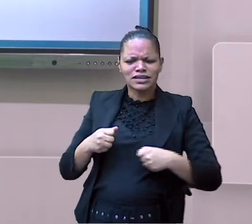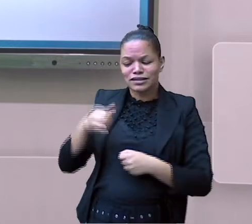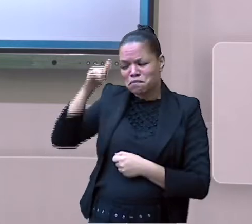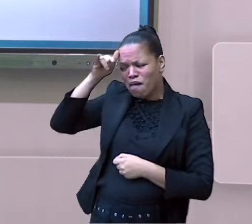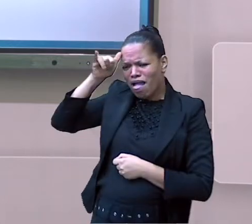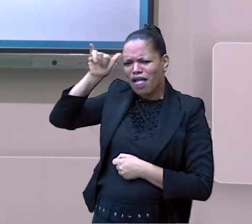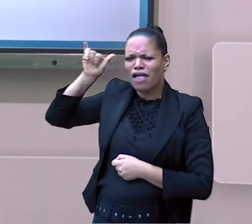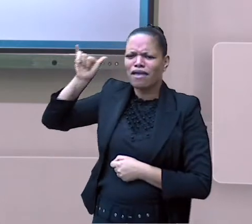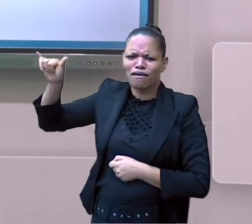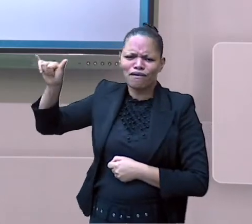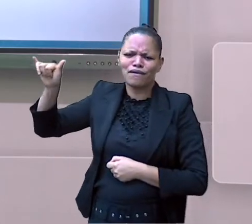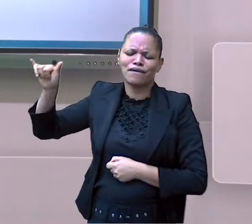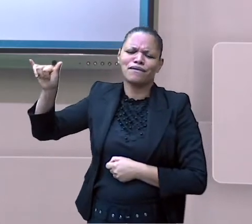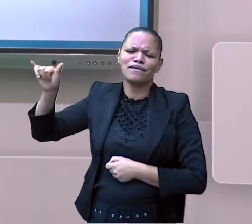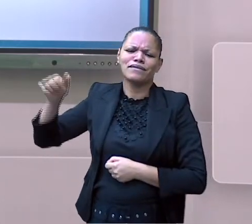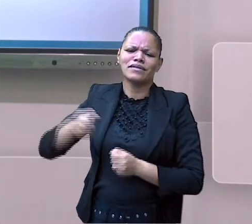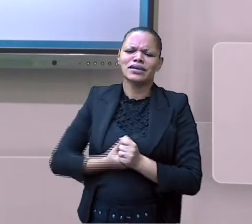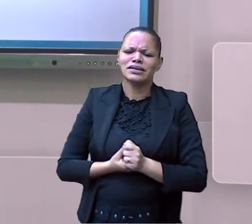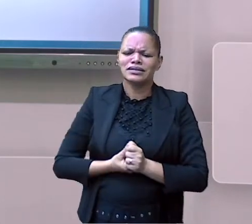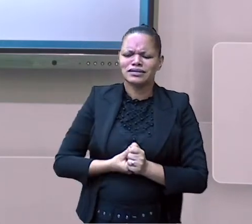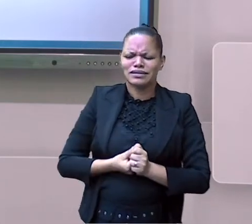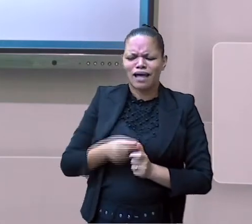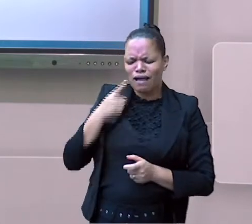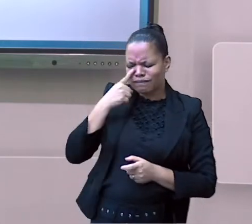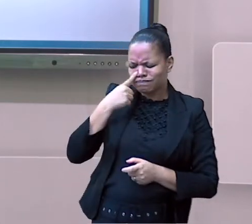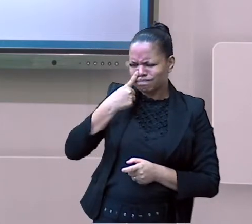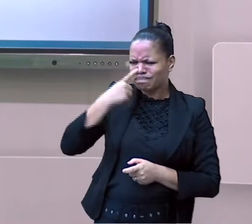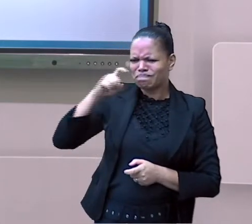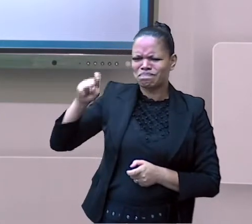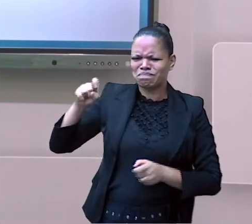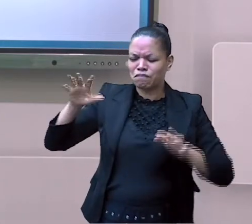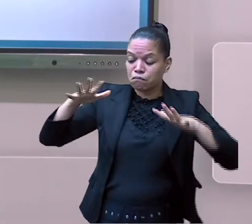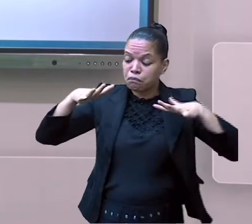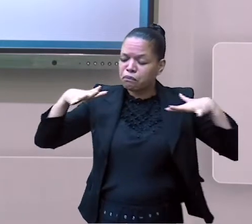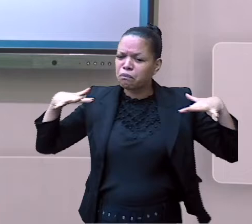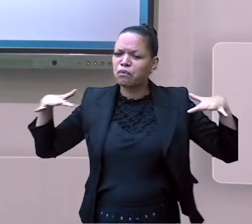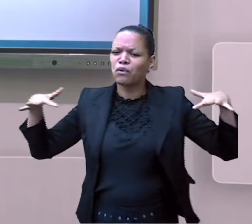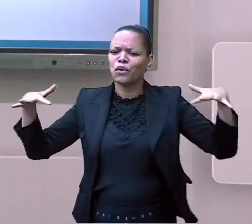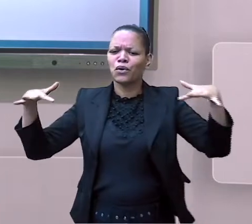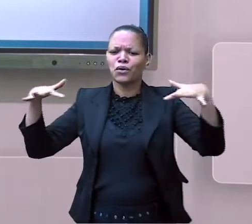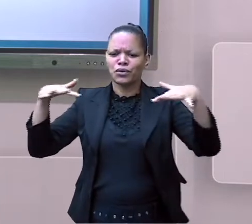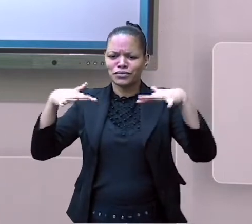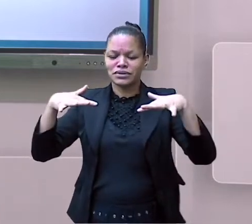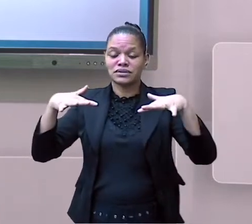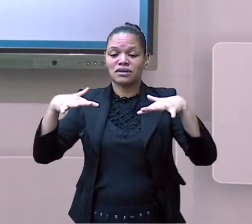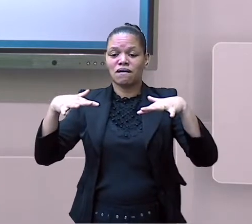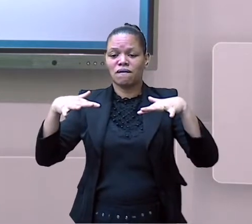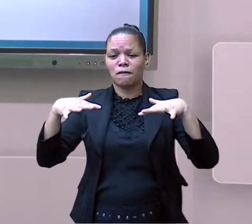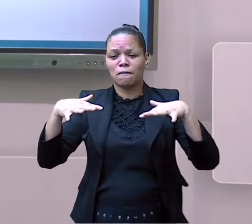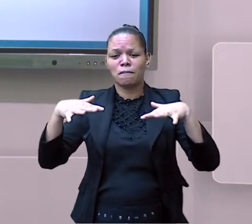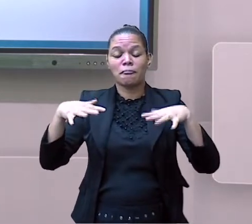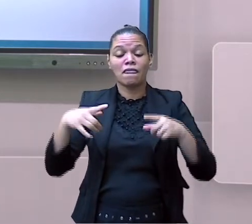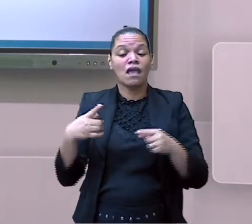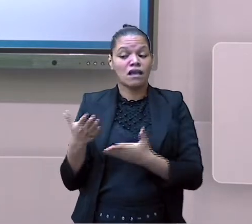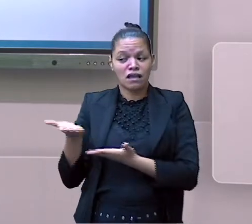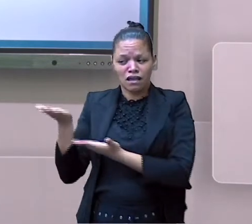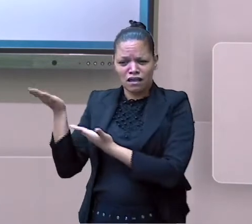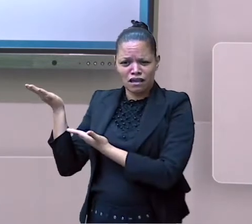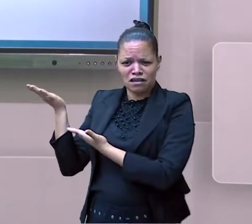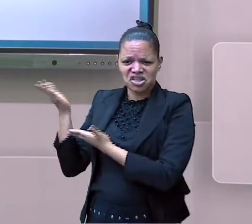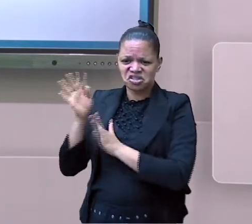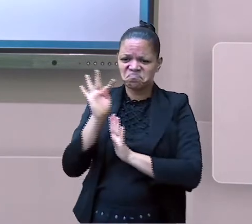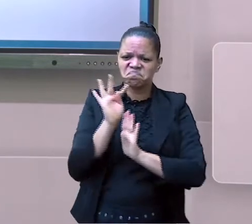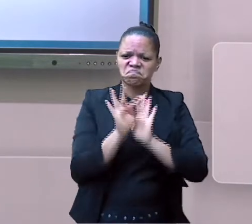texto informativo, ele é um texto de uma riqueza muito grande, porque traz dados informativos